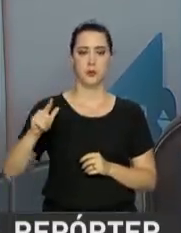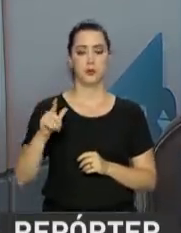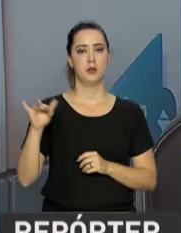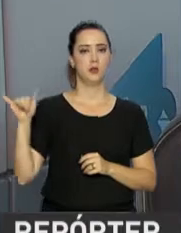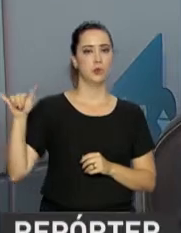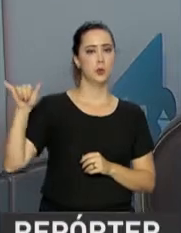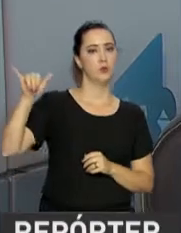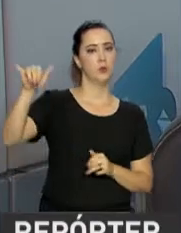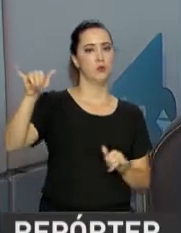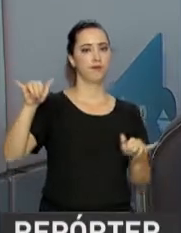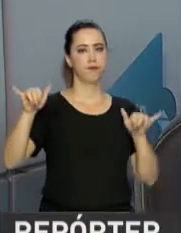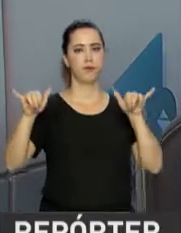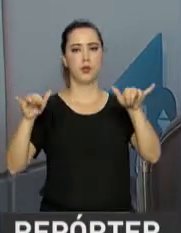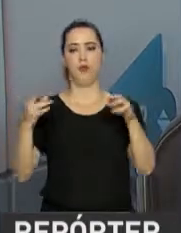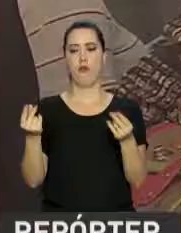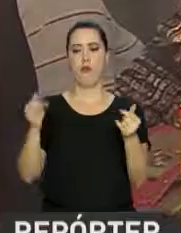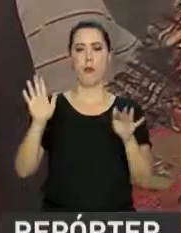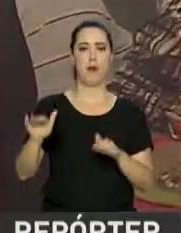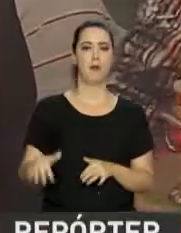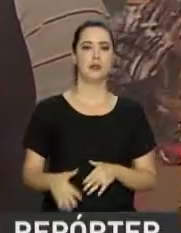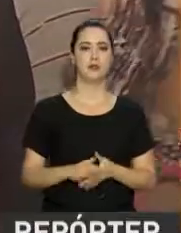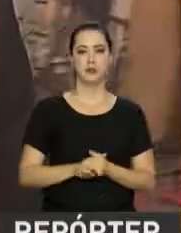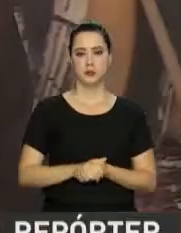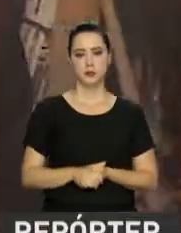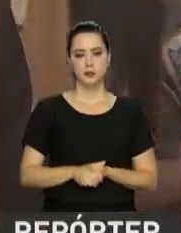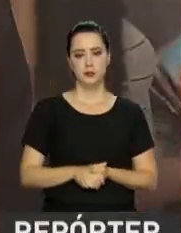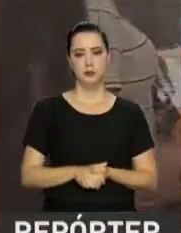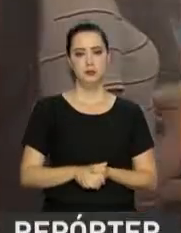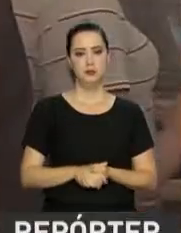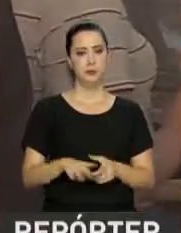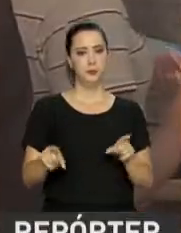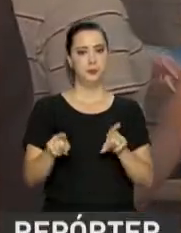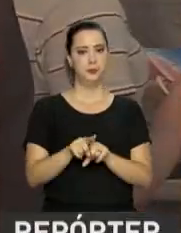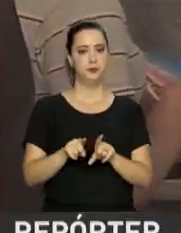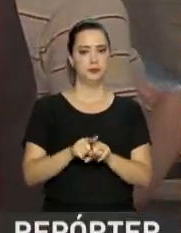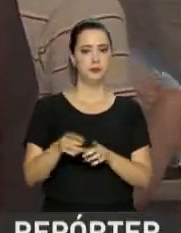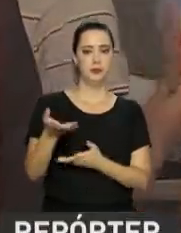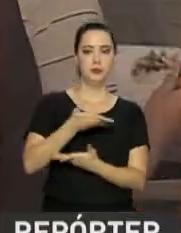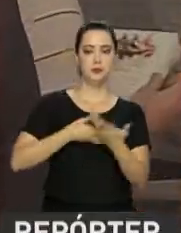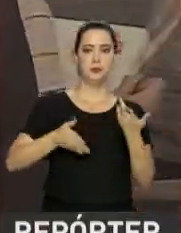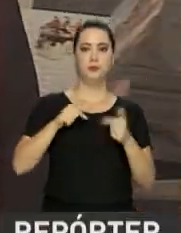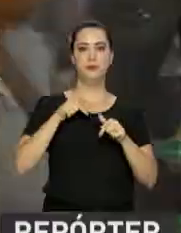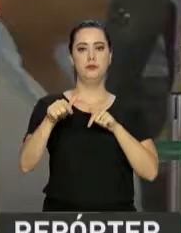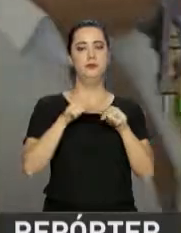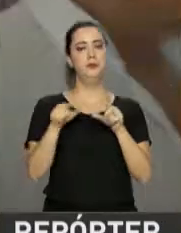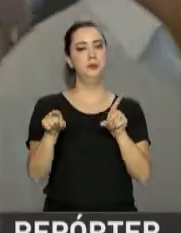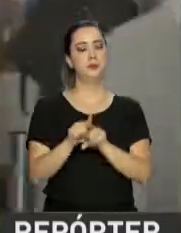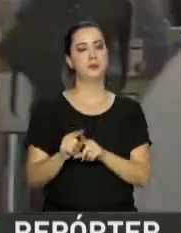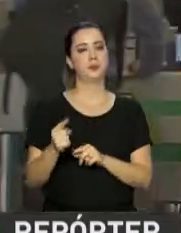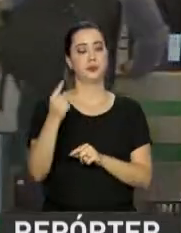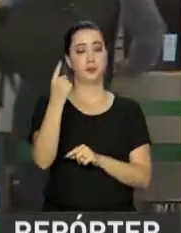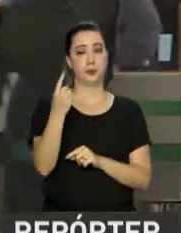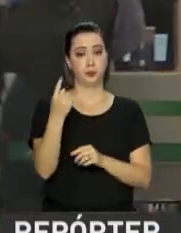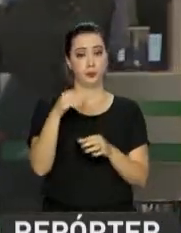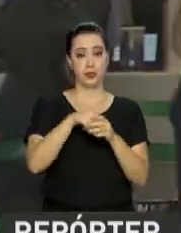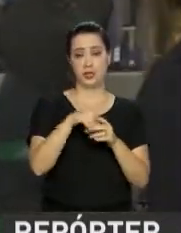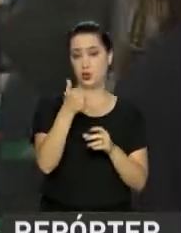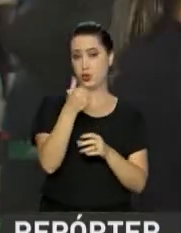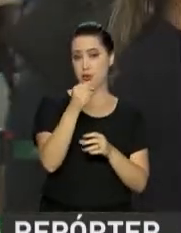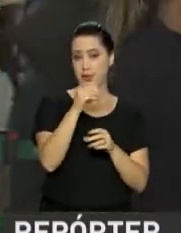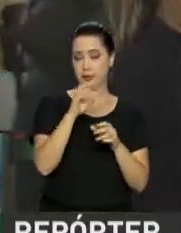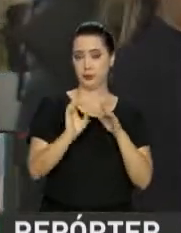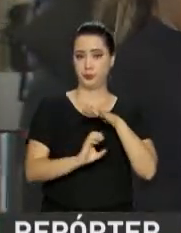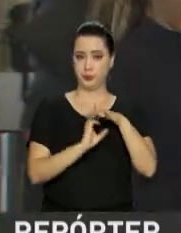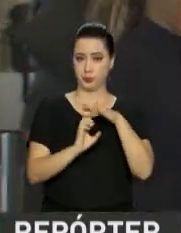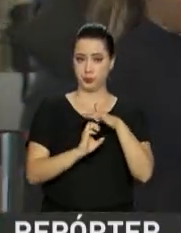que haja mais competição e voos mais baratos. O setor movimenta também o mercado de trabalho. 1 em cada 10 empregos no mundo